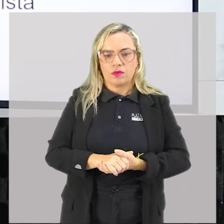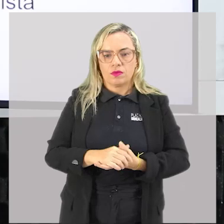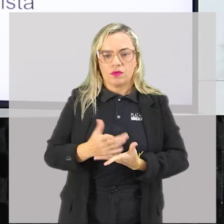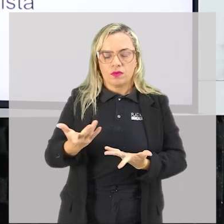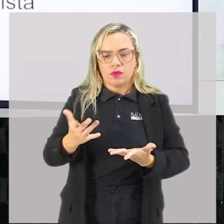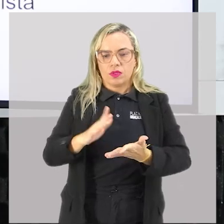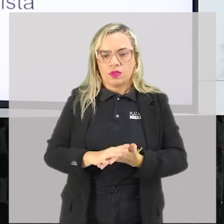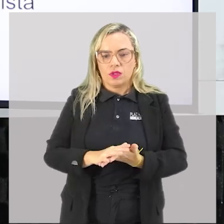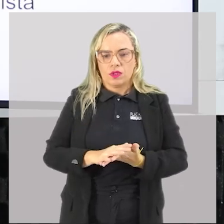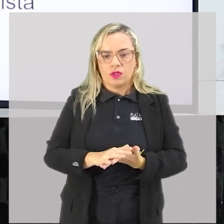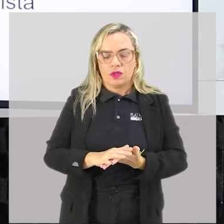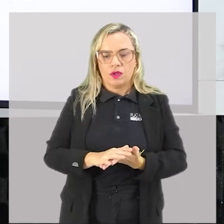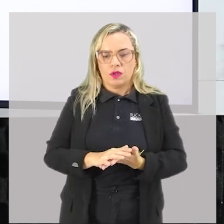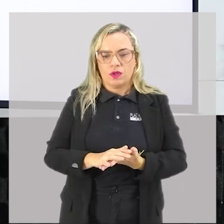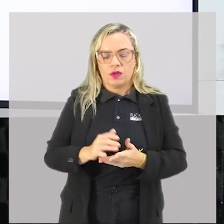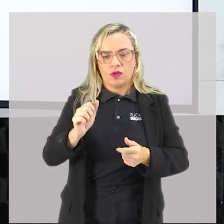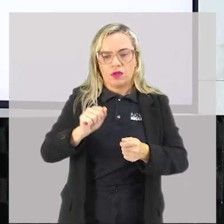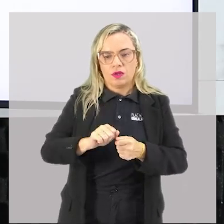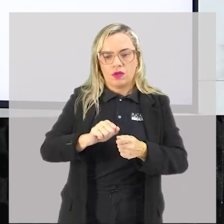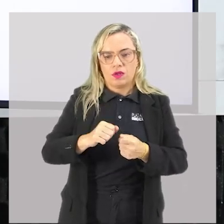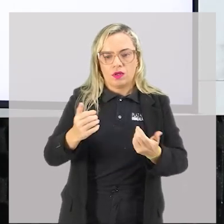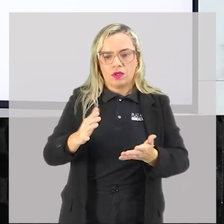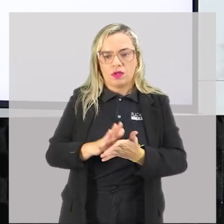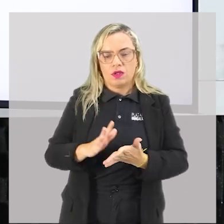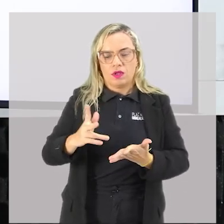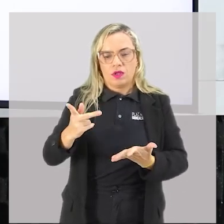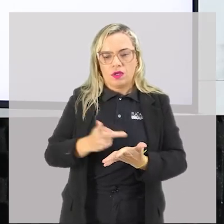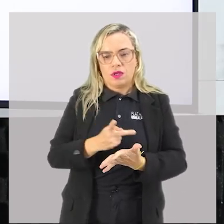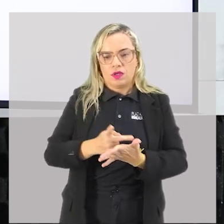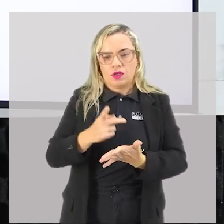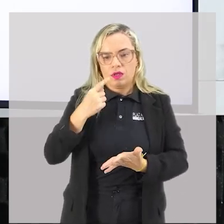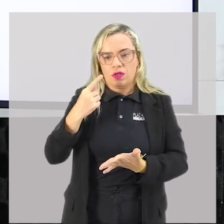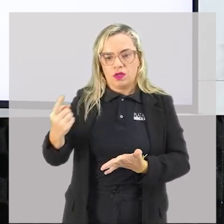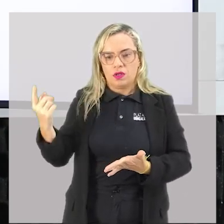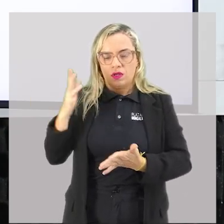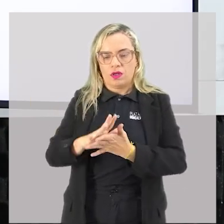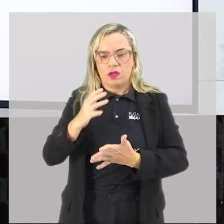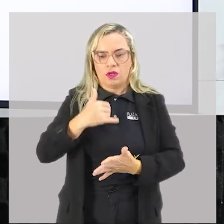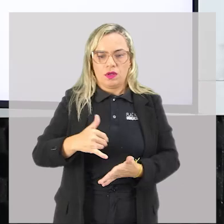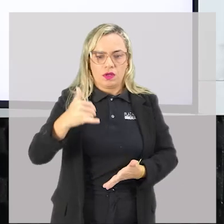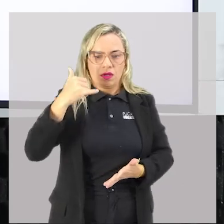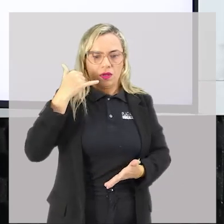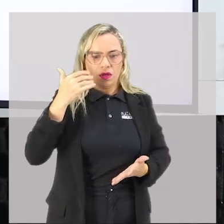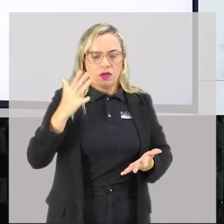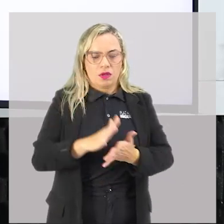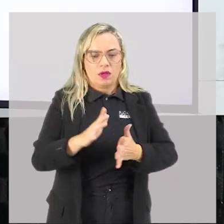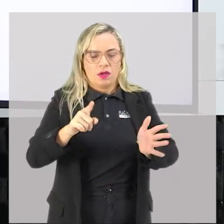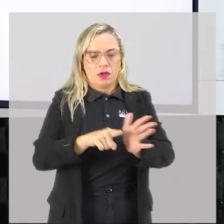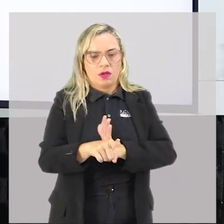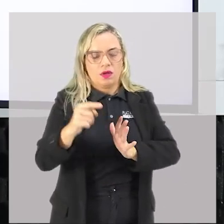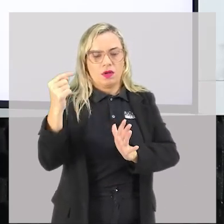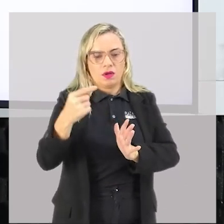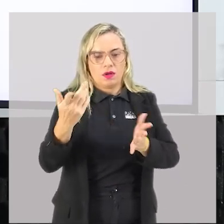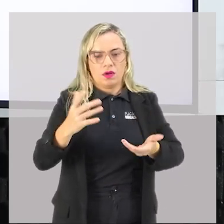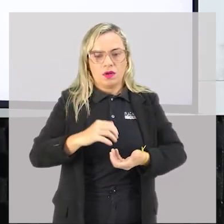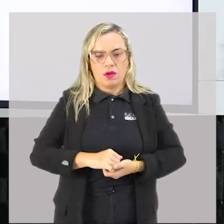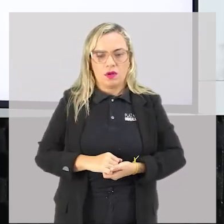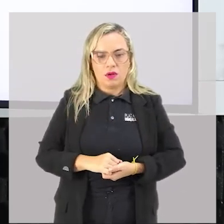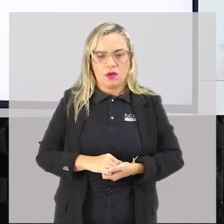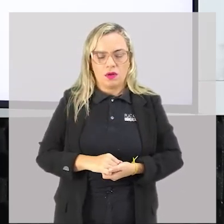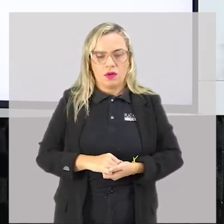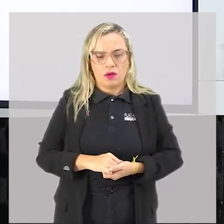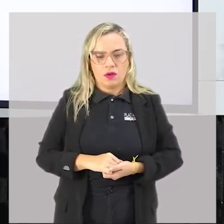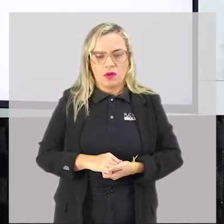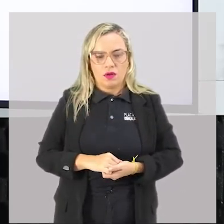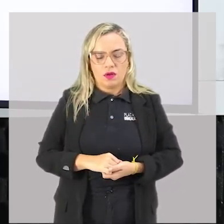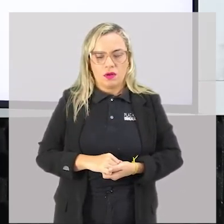do candidato é o quê? Então vamos ver o que ele está fazendo. Ele está segurando um celular e aí ele pergunta, before we start, antes da